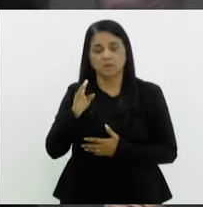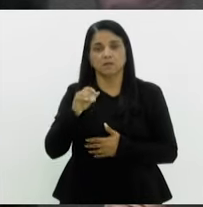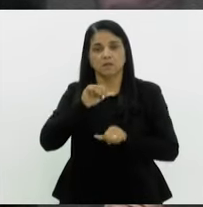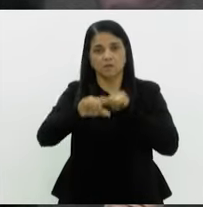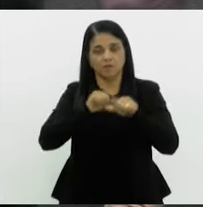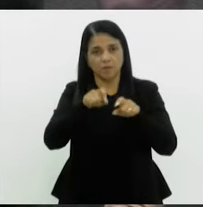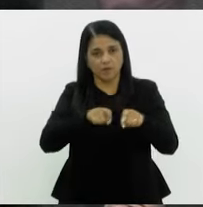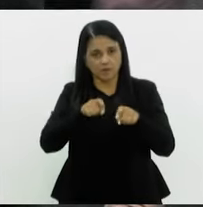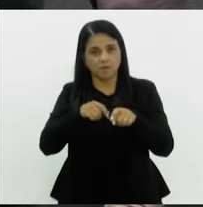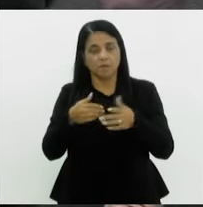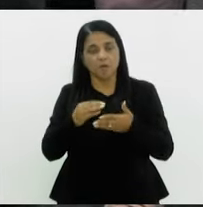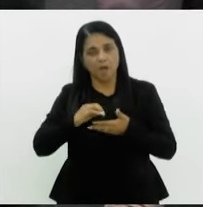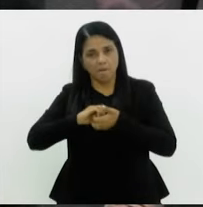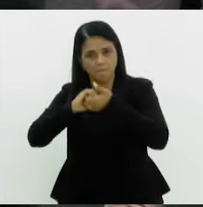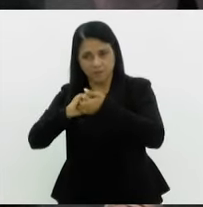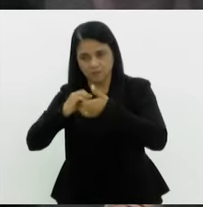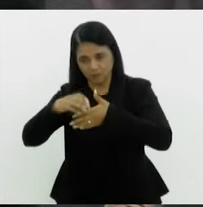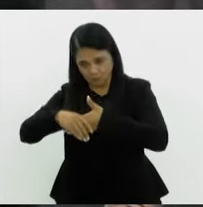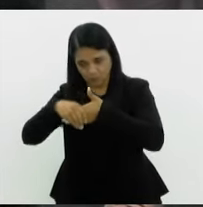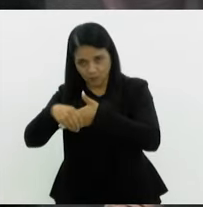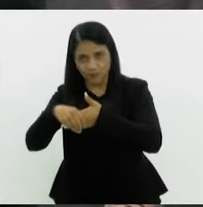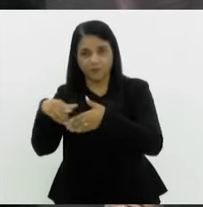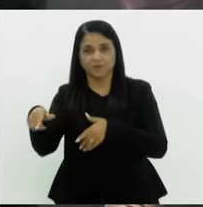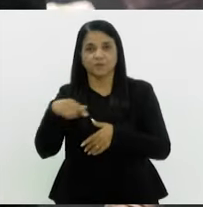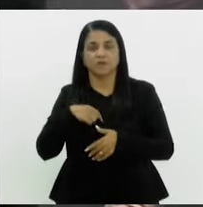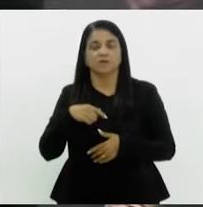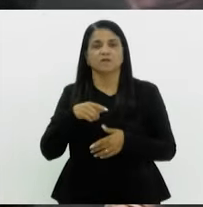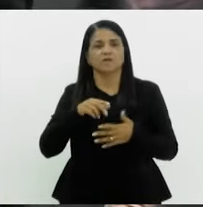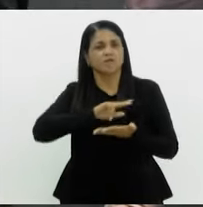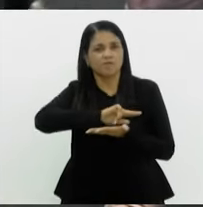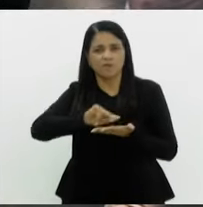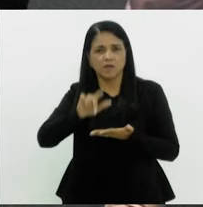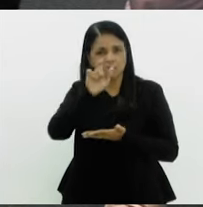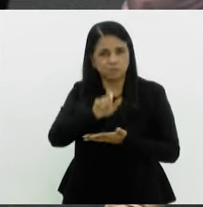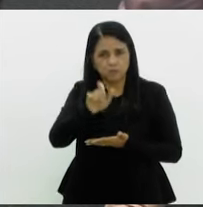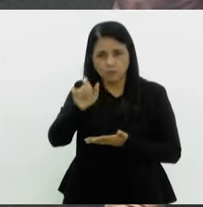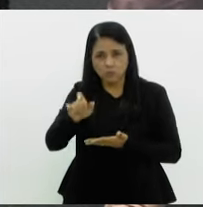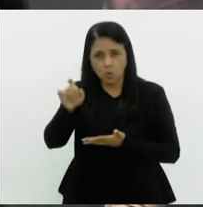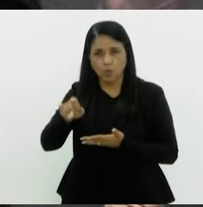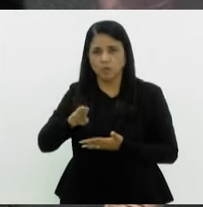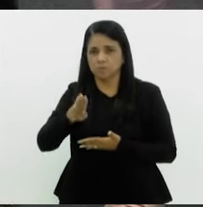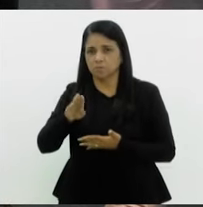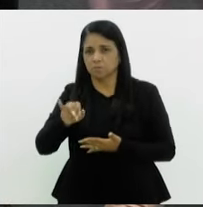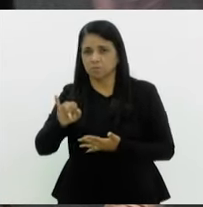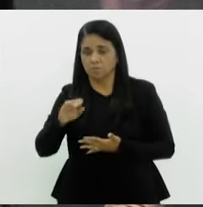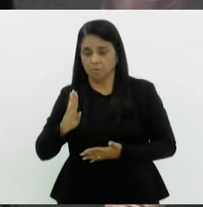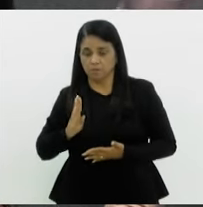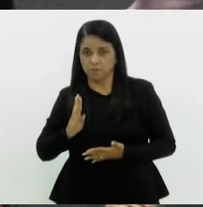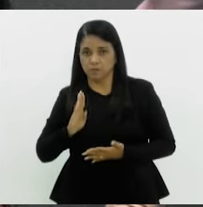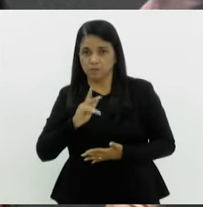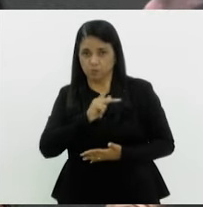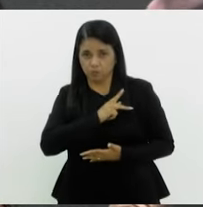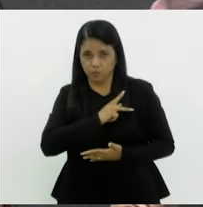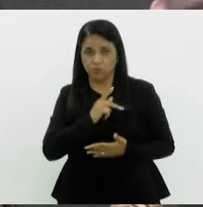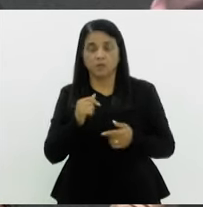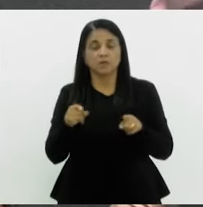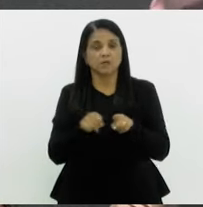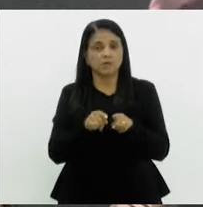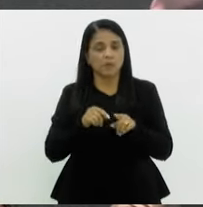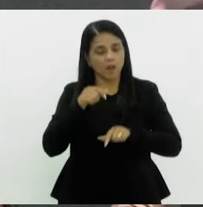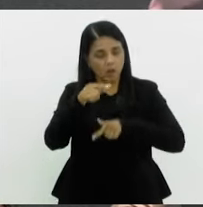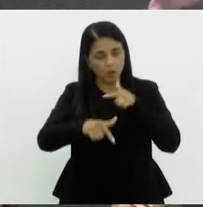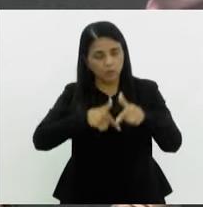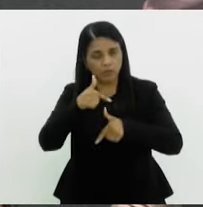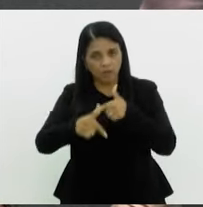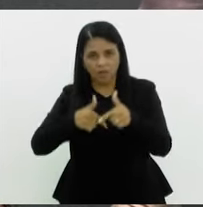Morelli, né, e vários bispos que lutavam pela reforma agrária e pela campanha